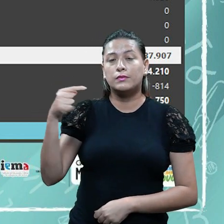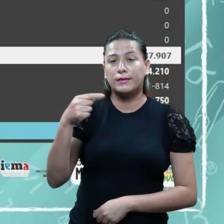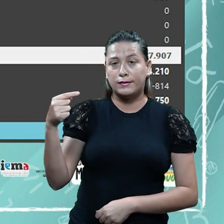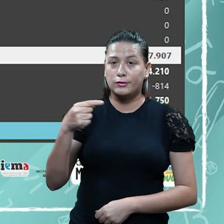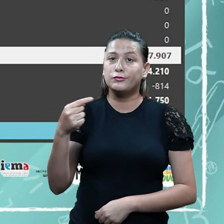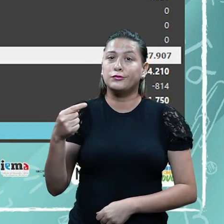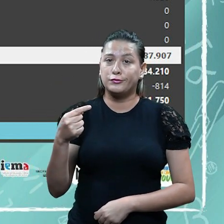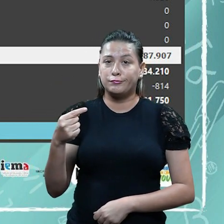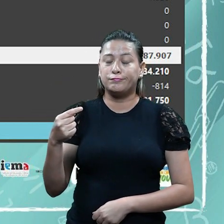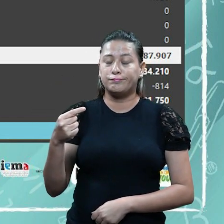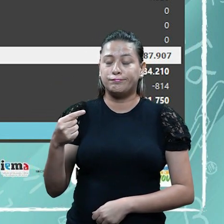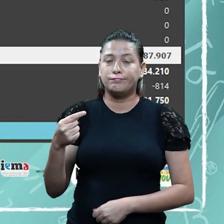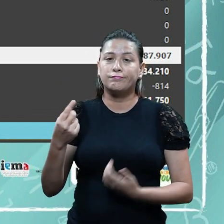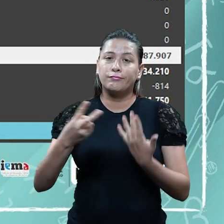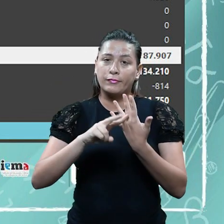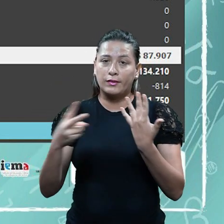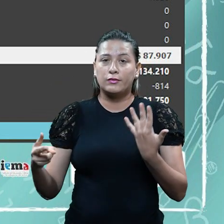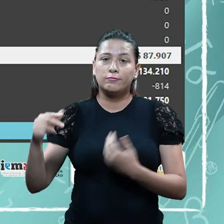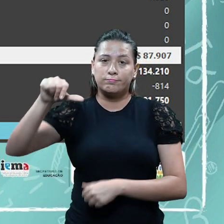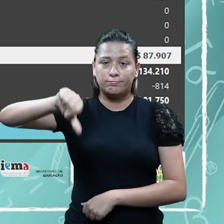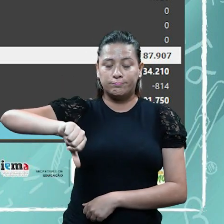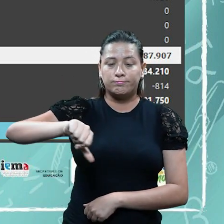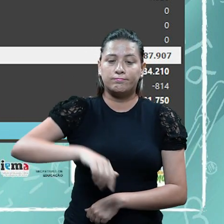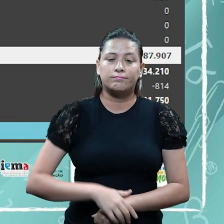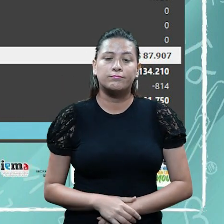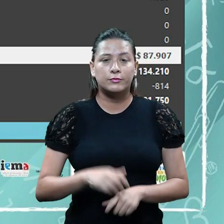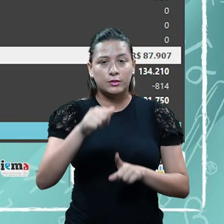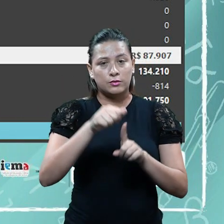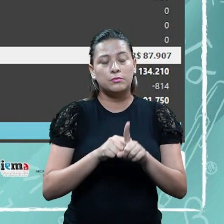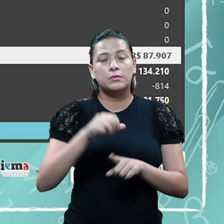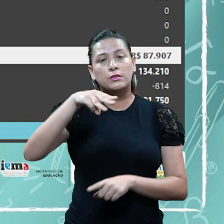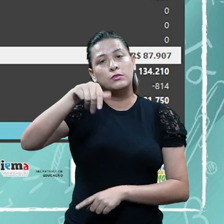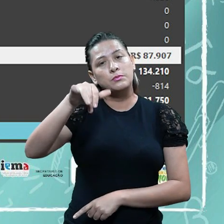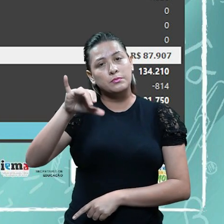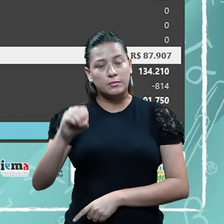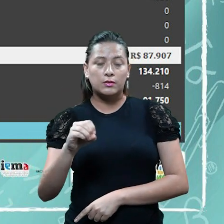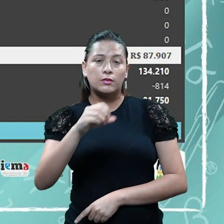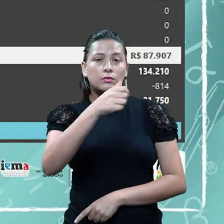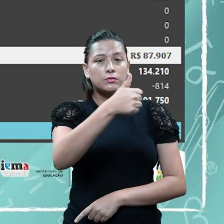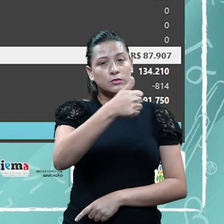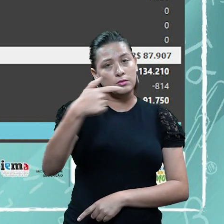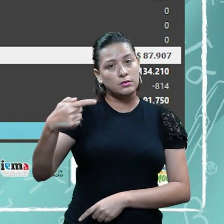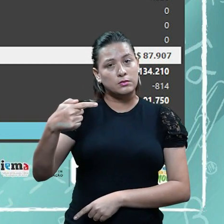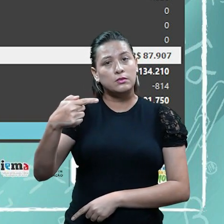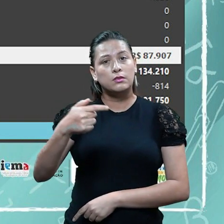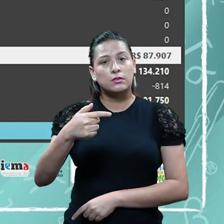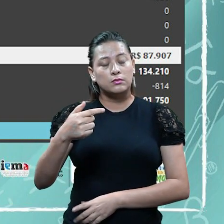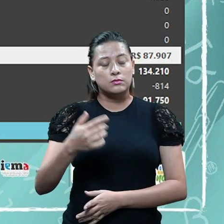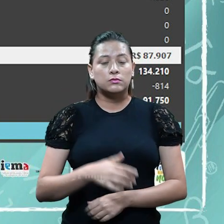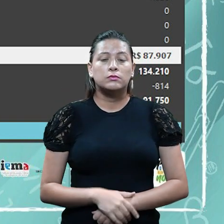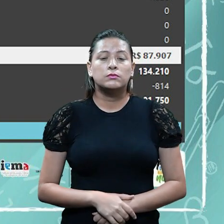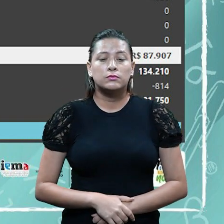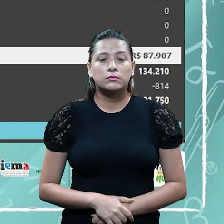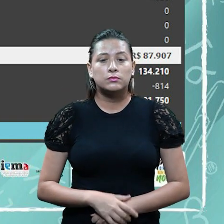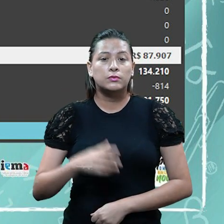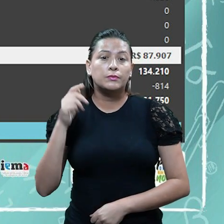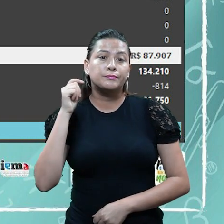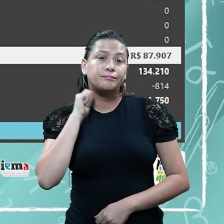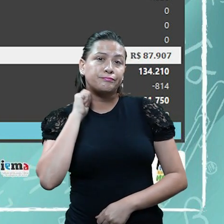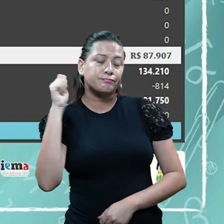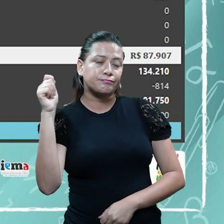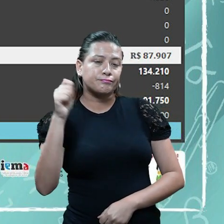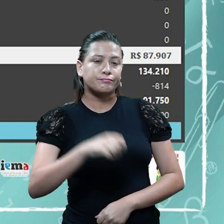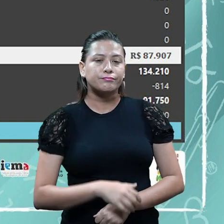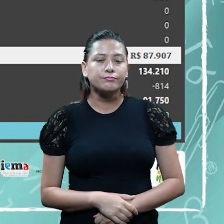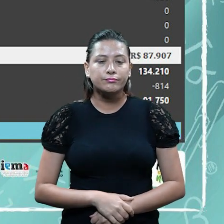caso foi prejuízo, 17 mil. Maio teve 17 positivo, então compensou. Abril, 19